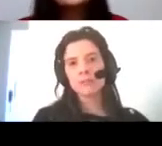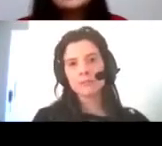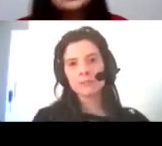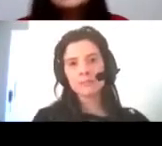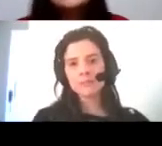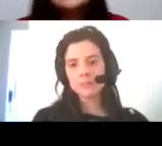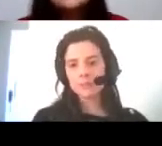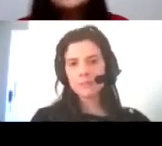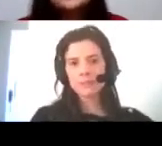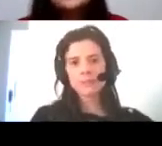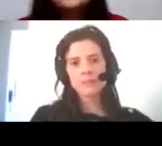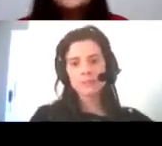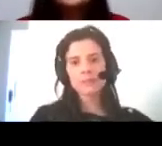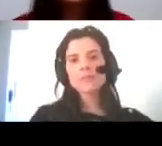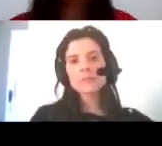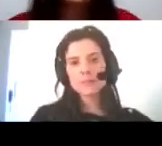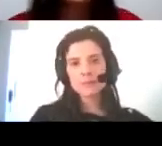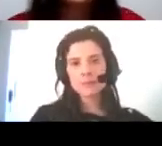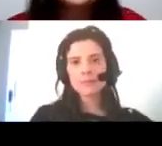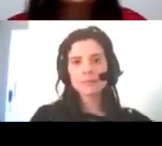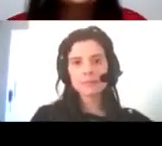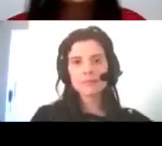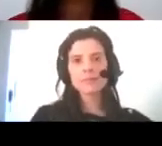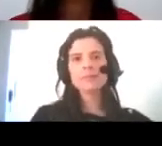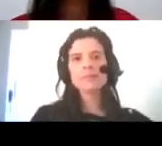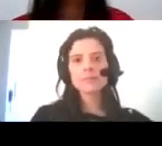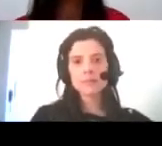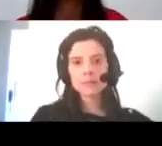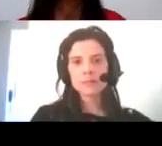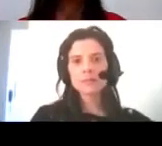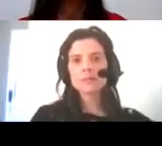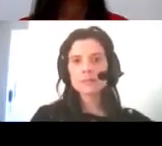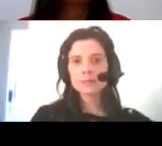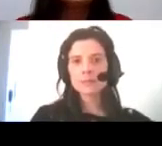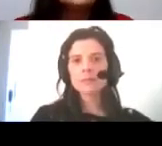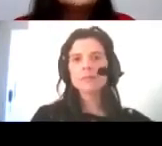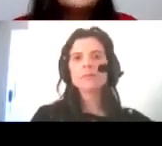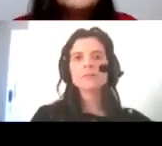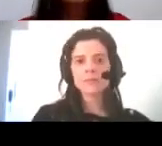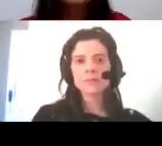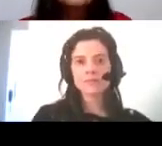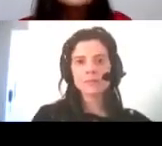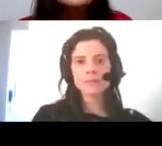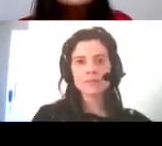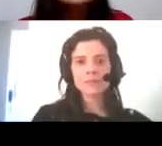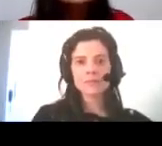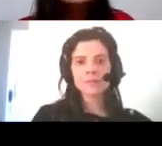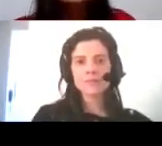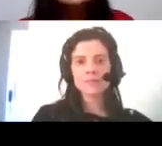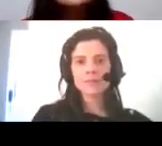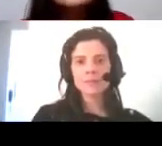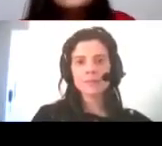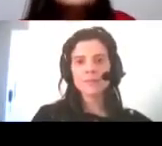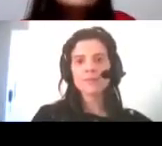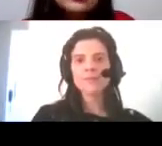gente. Exatamente. O principal, a Josi falou aí, a gente precisa ser ético consigo mesmo.